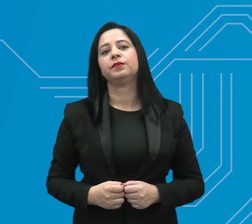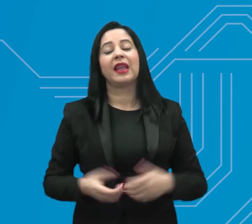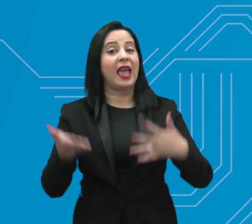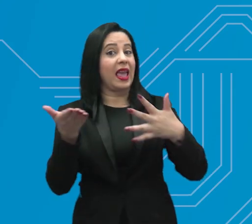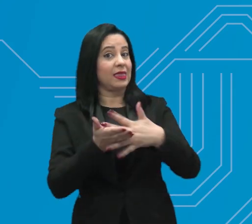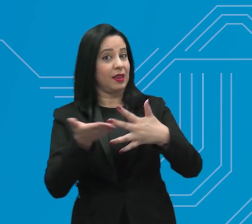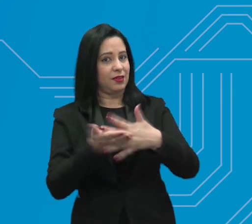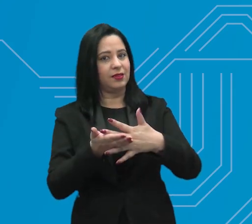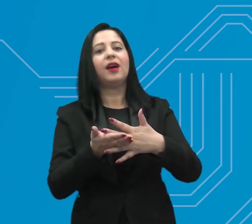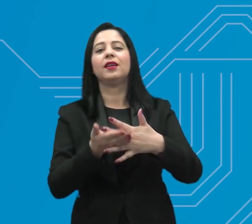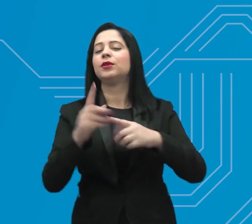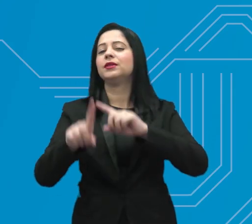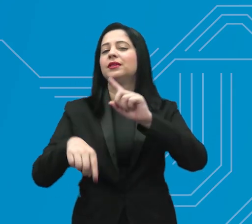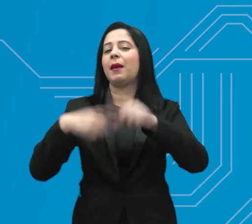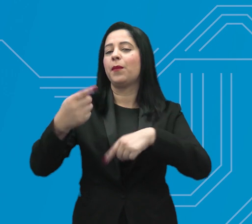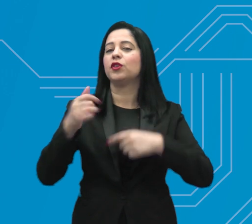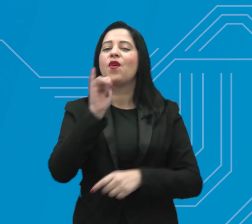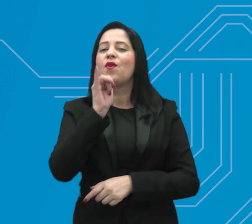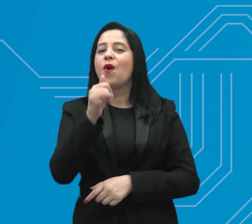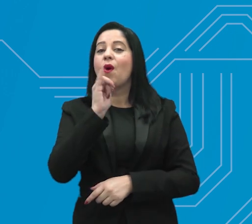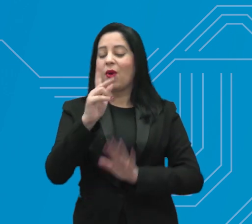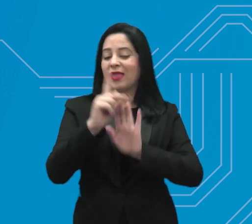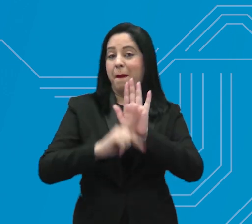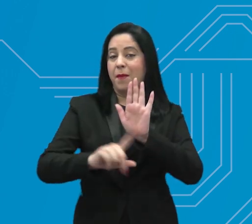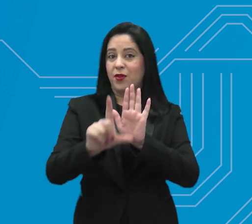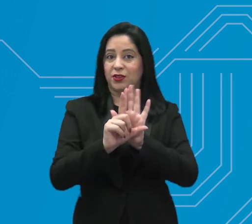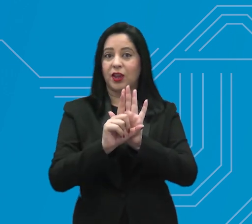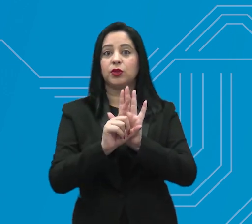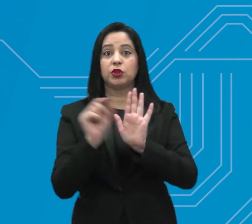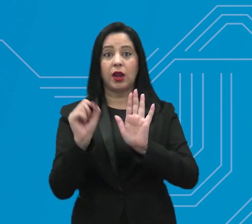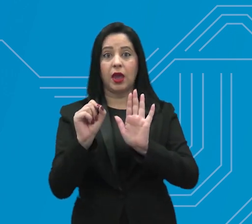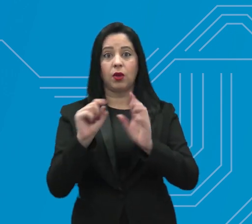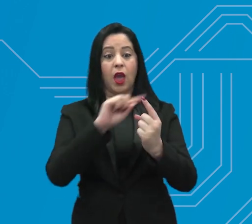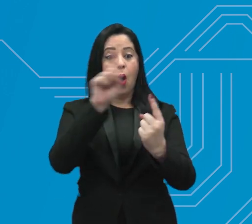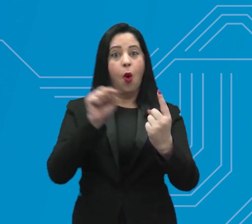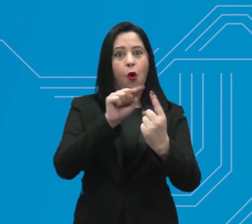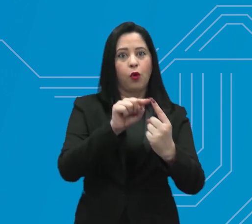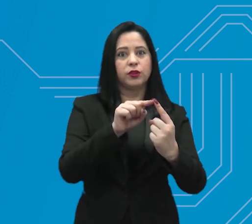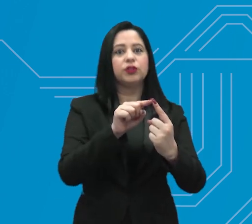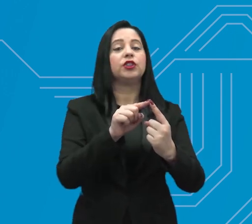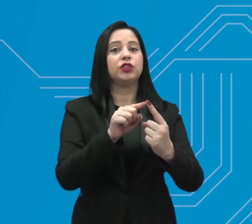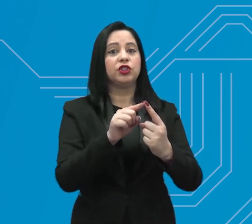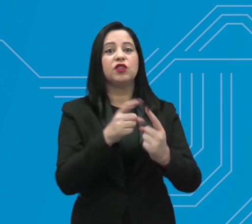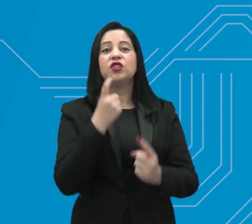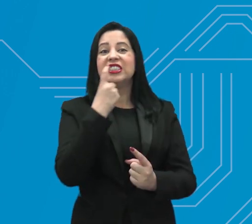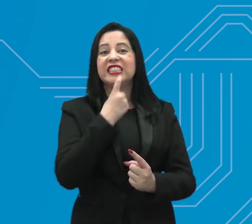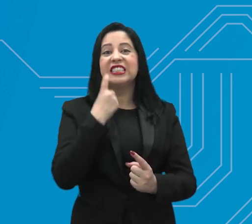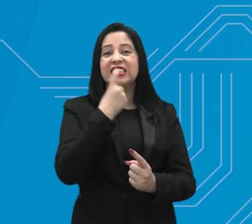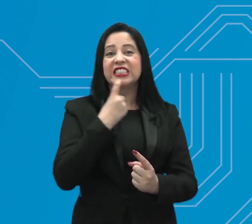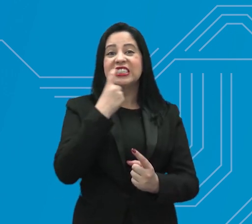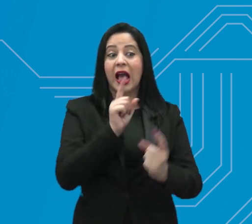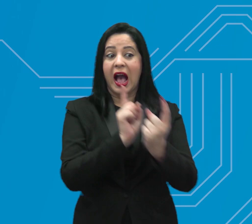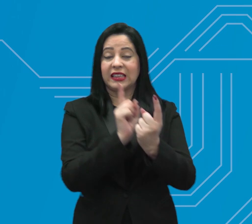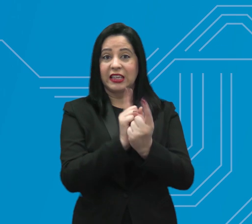CBJD. Vamos para a nossa primeira pausa? Na volta eu te conto sobre um projeto de lei que autoriza atendimento odontológico de